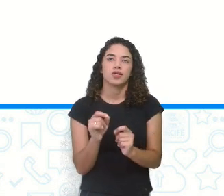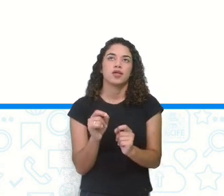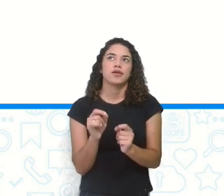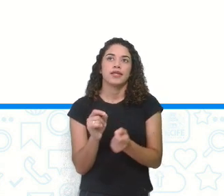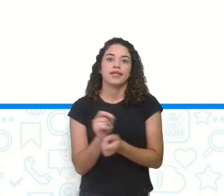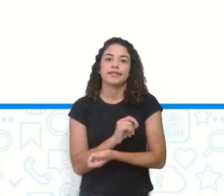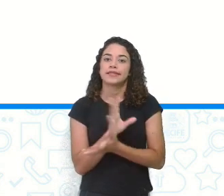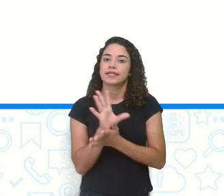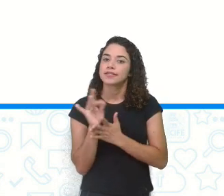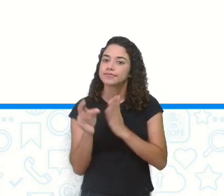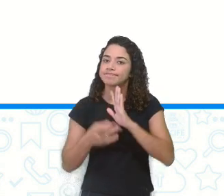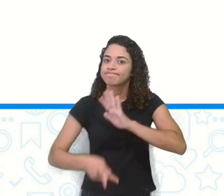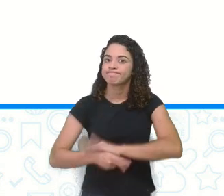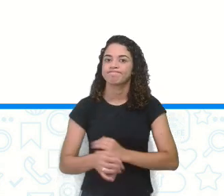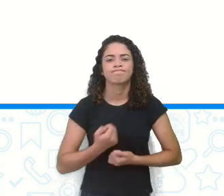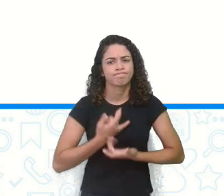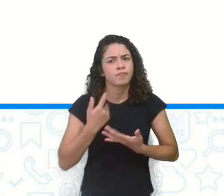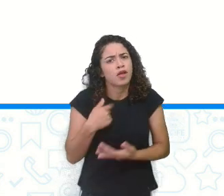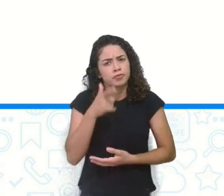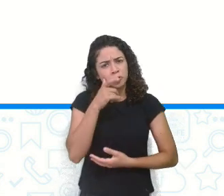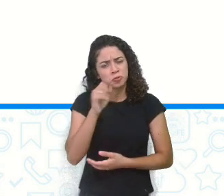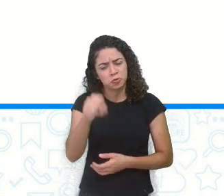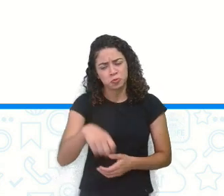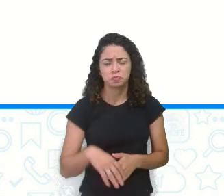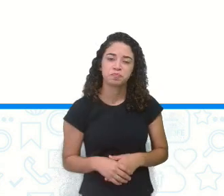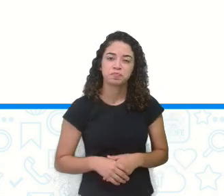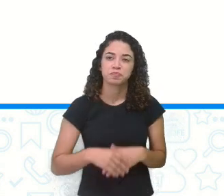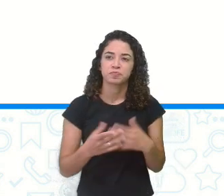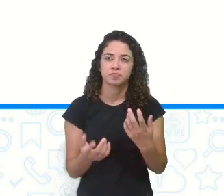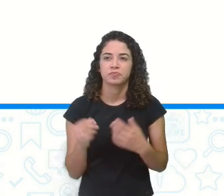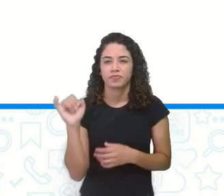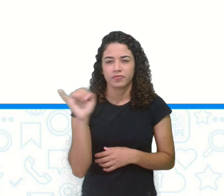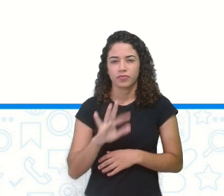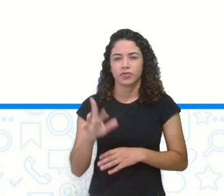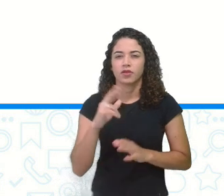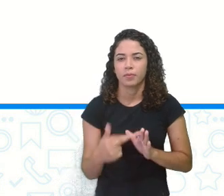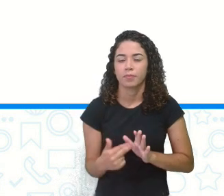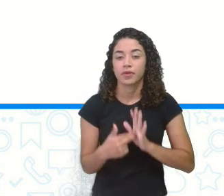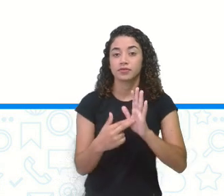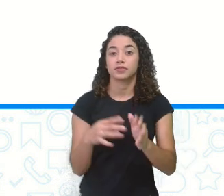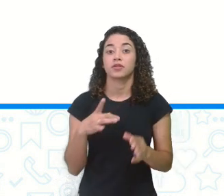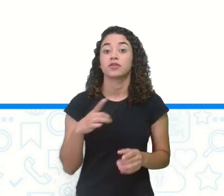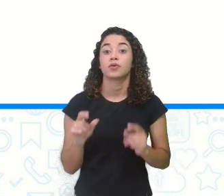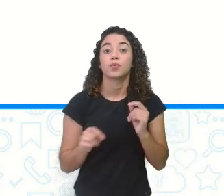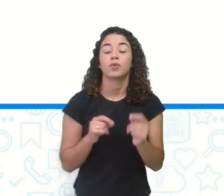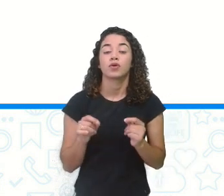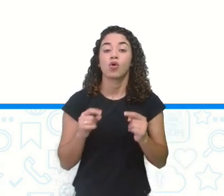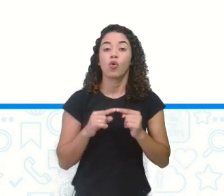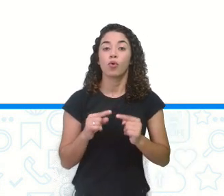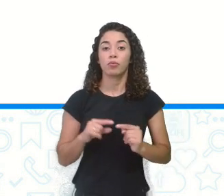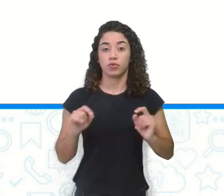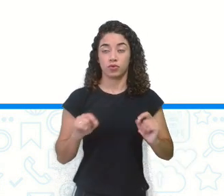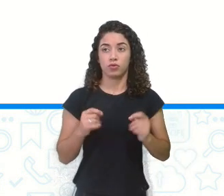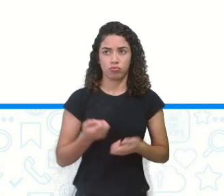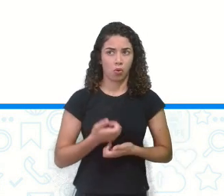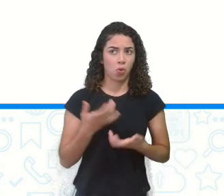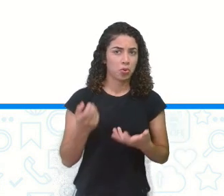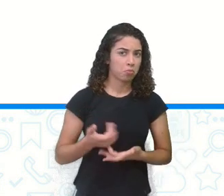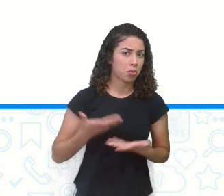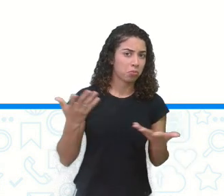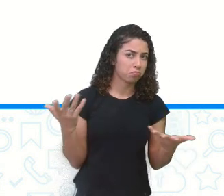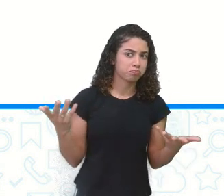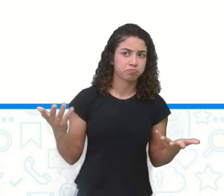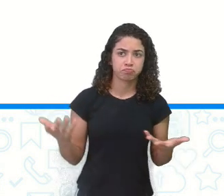tá, desse poema, porque eu achei bem interessante. A figura representada tem a ver com o poema? Será que